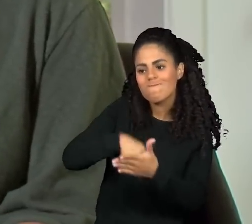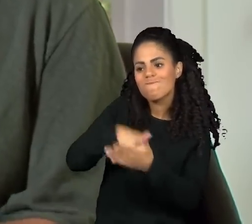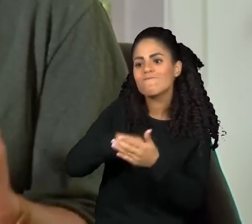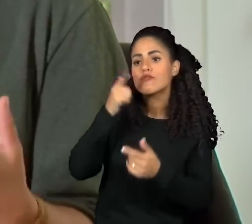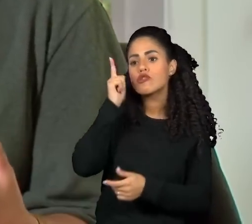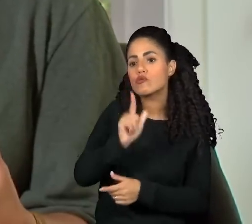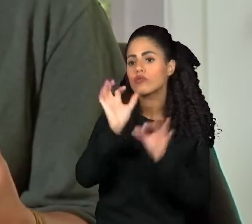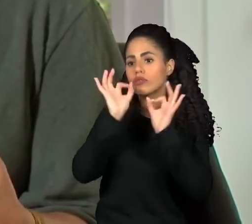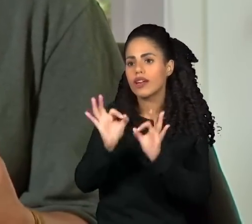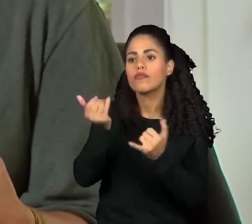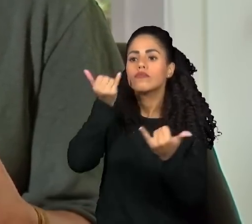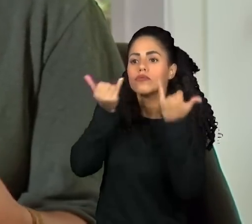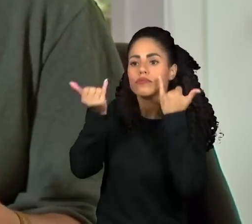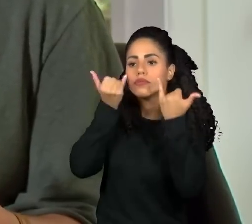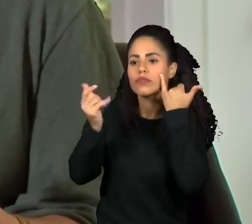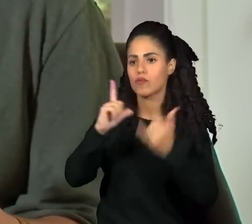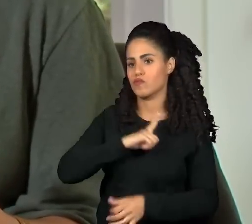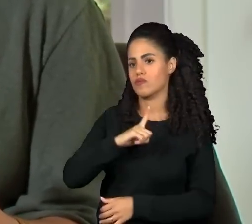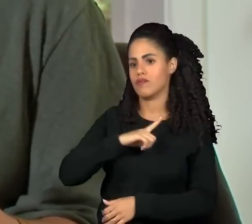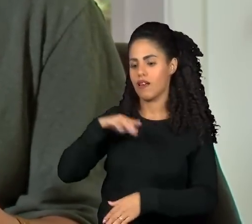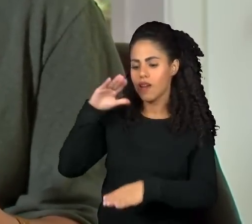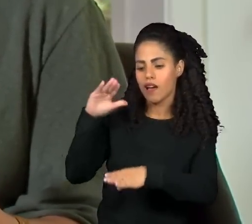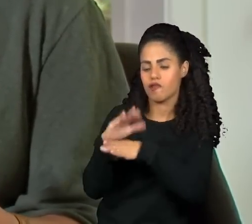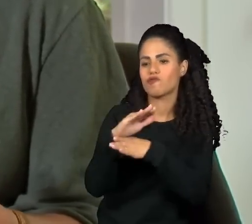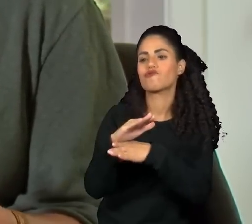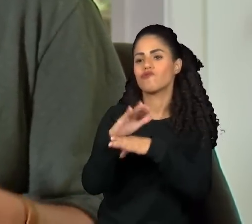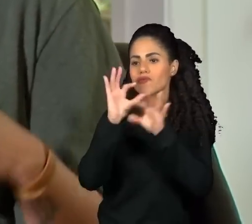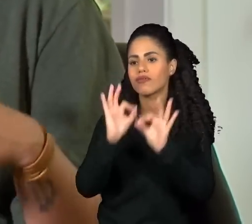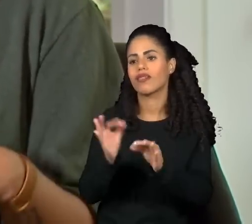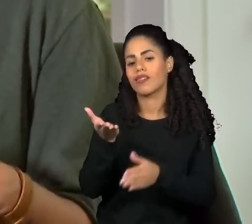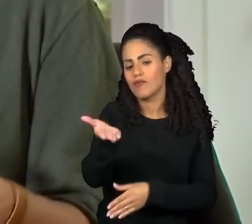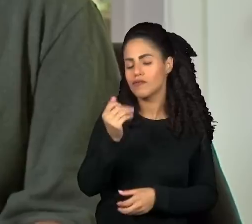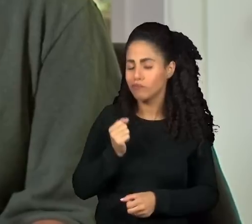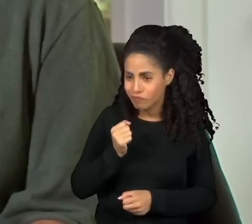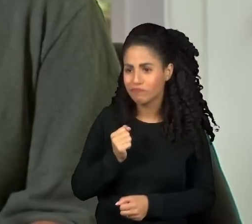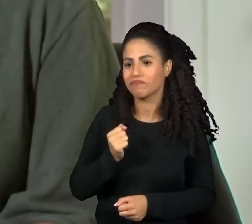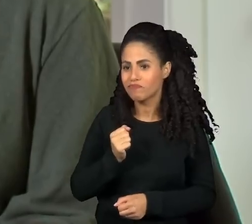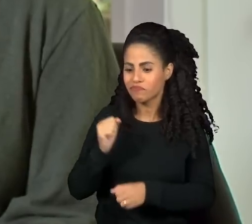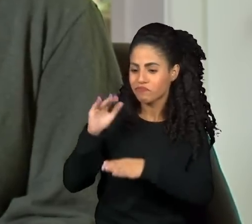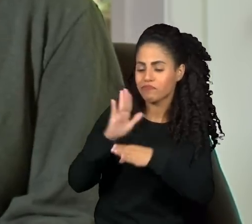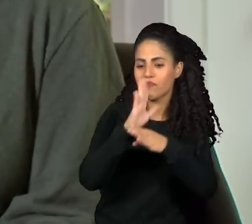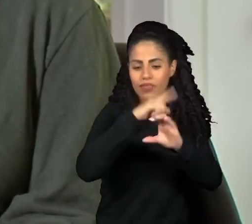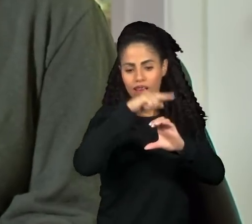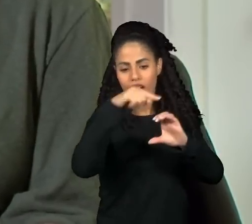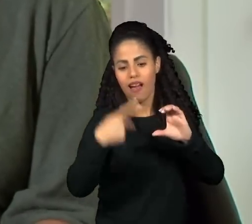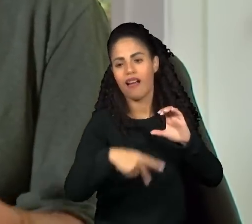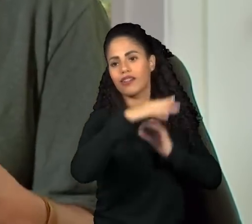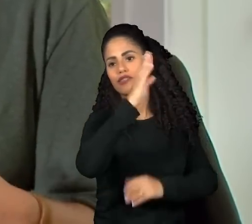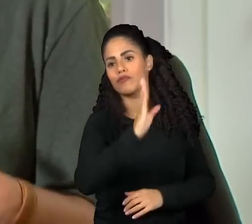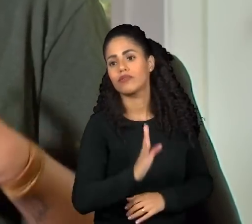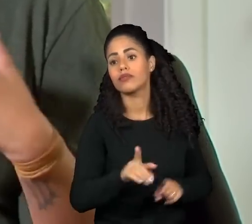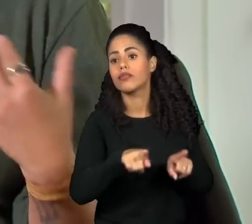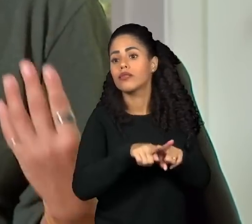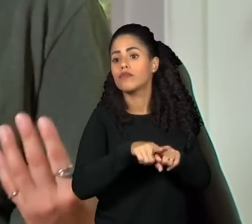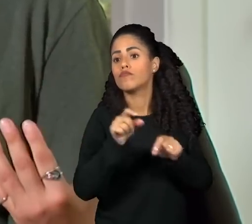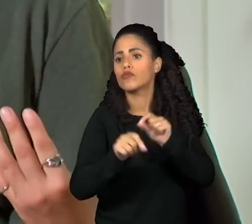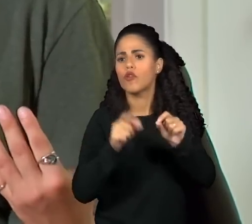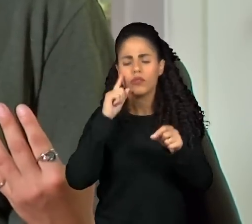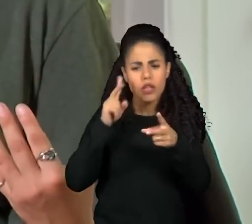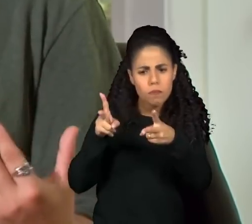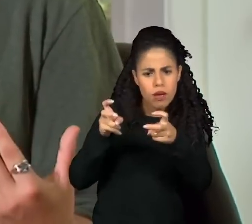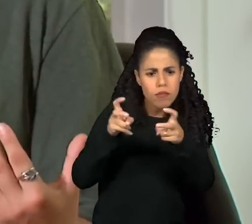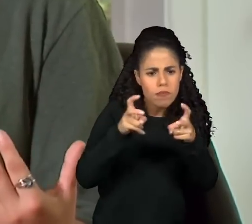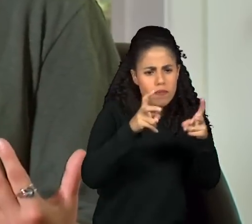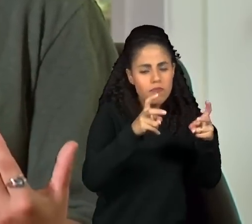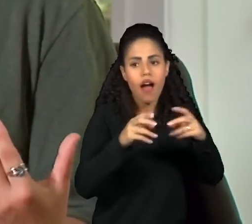Trouxeram essas informações que ajudam não só a ciência brasileira, como a percepção